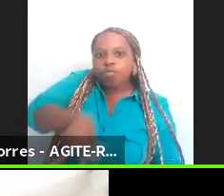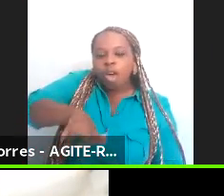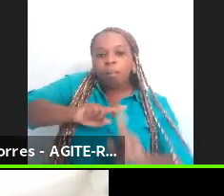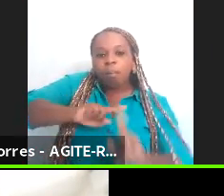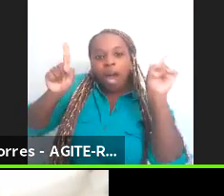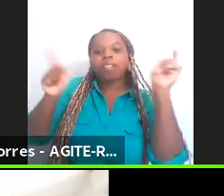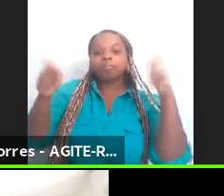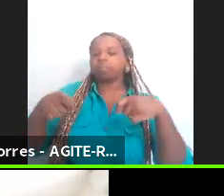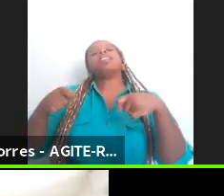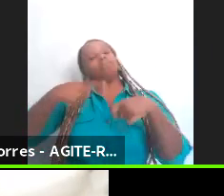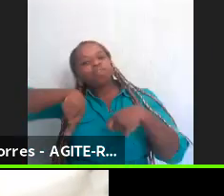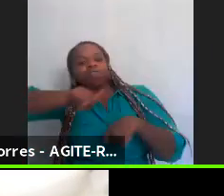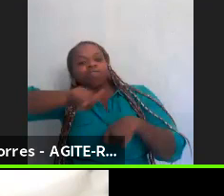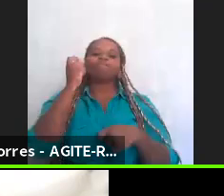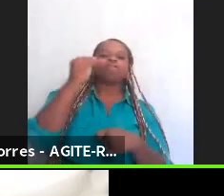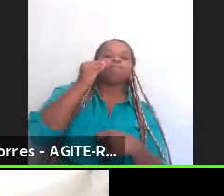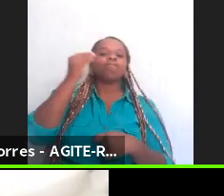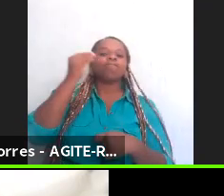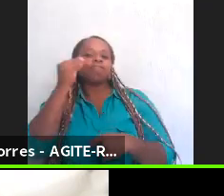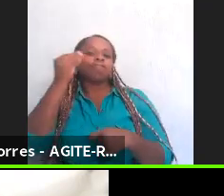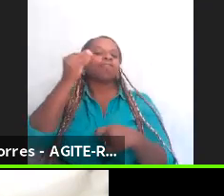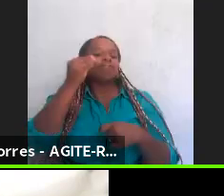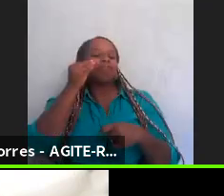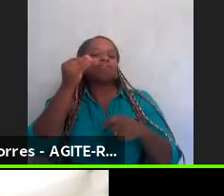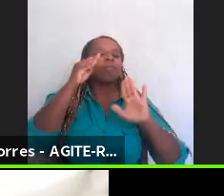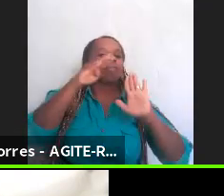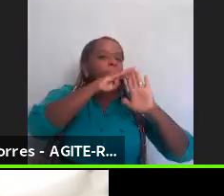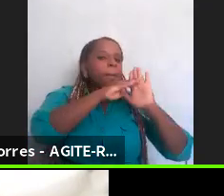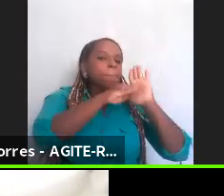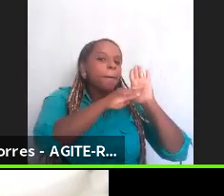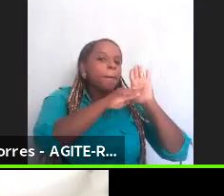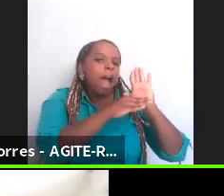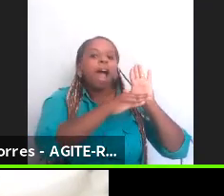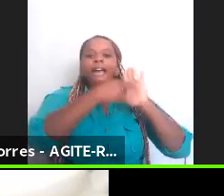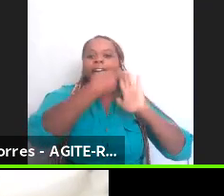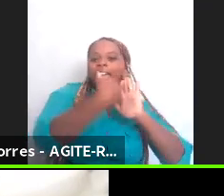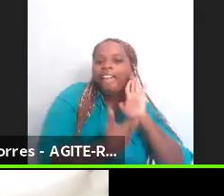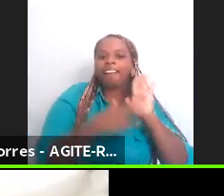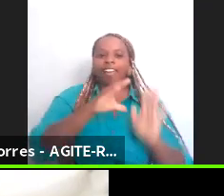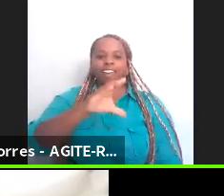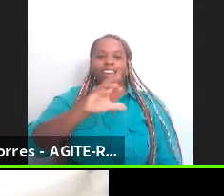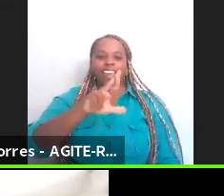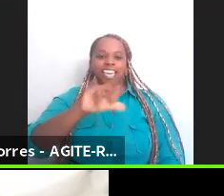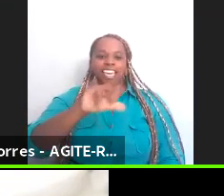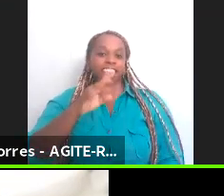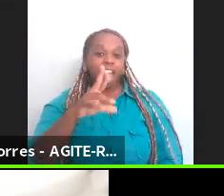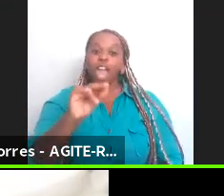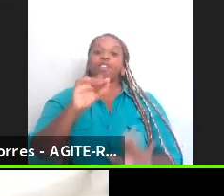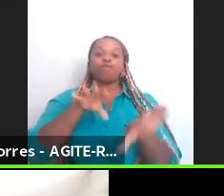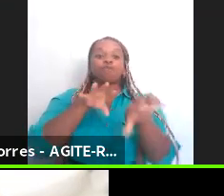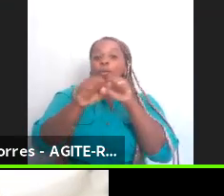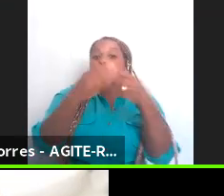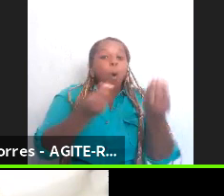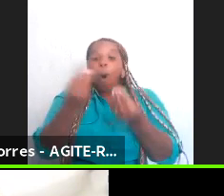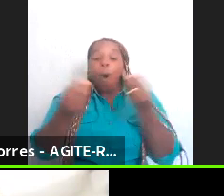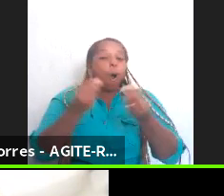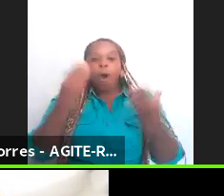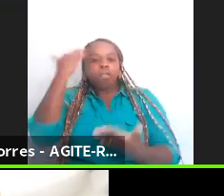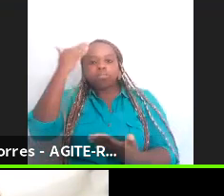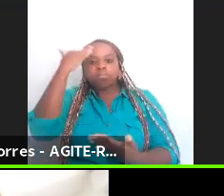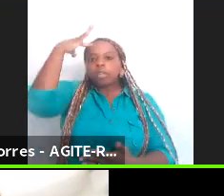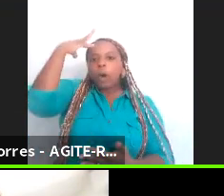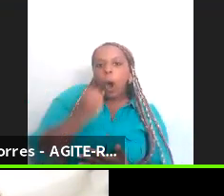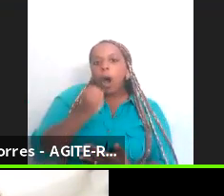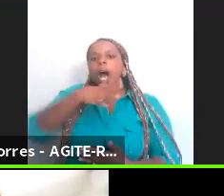acho que a gente tem que ter muito critério na hora de mandar o currículo e critério na nossa formação, né? Cuidar, entender onde é que a gente está se metendo,